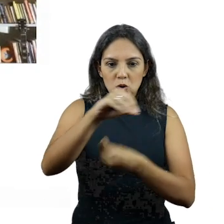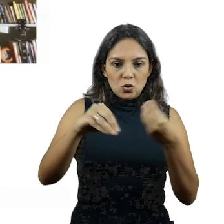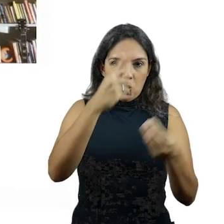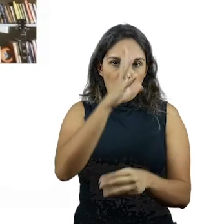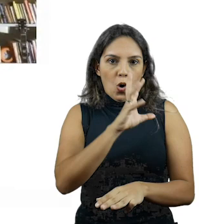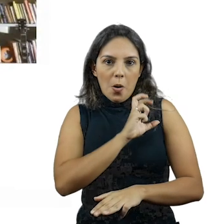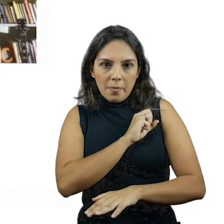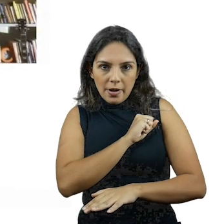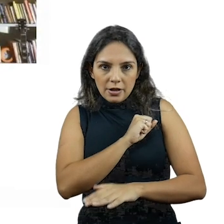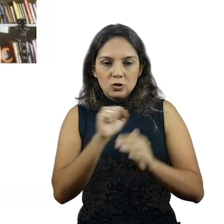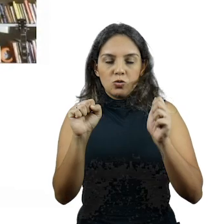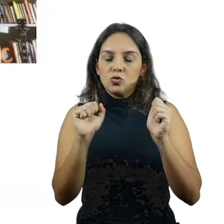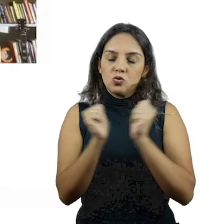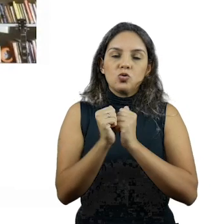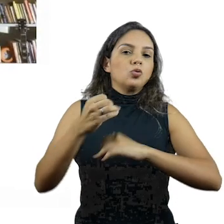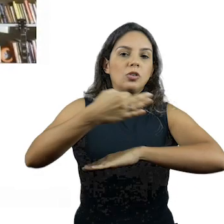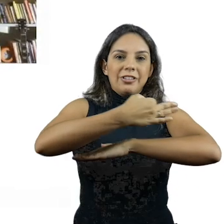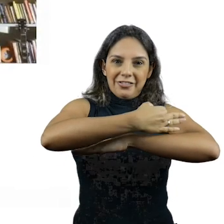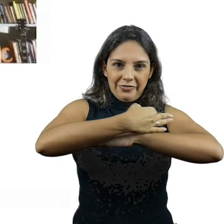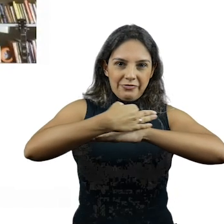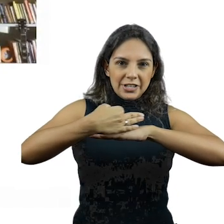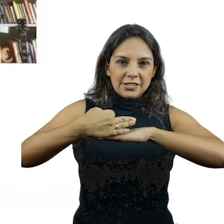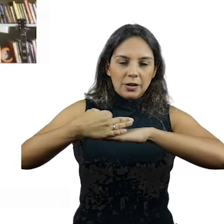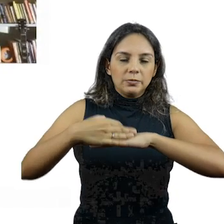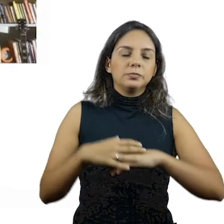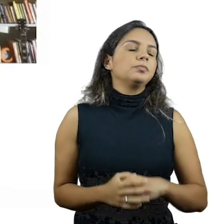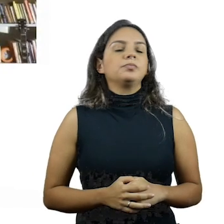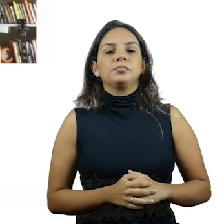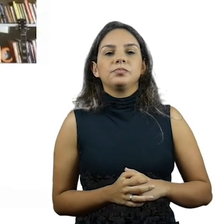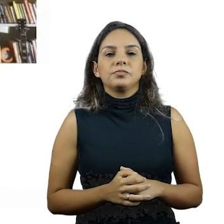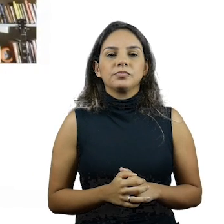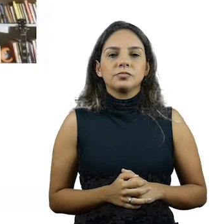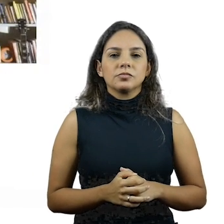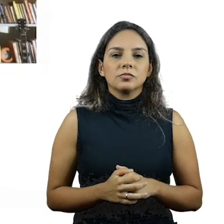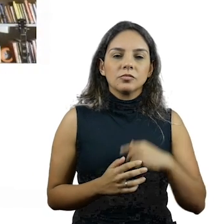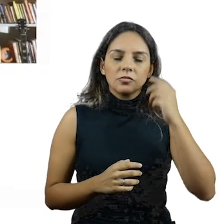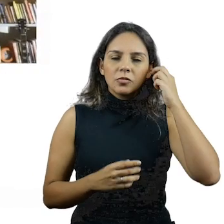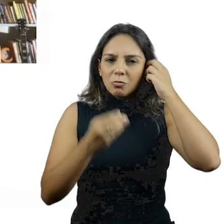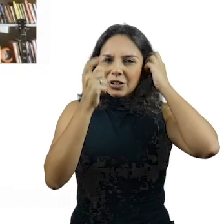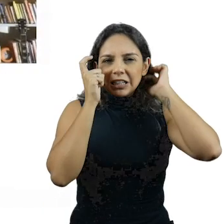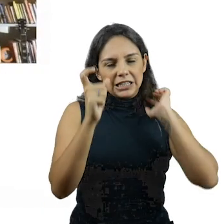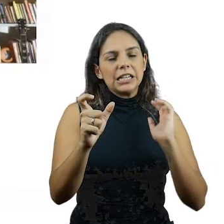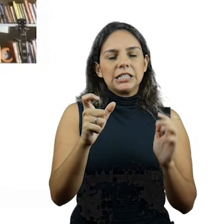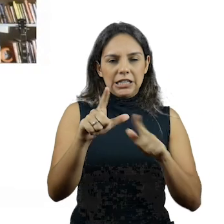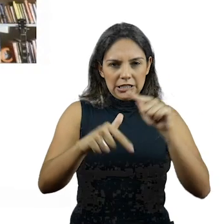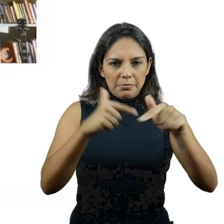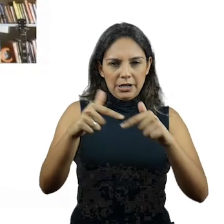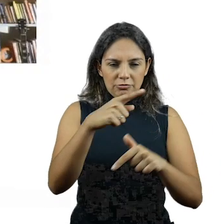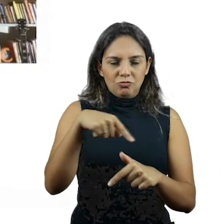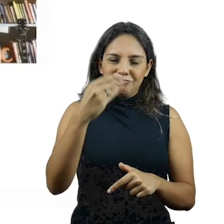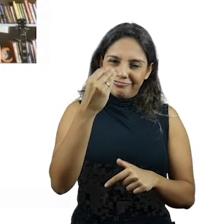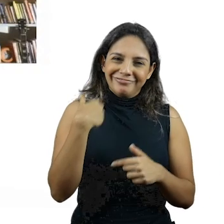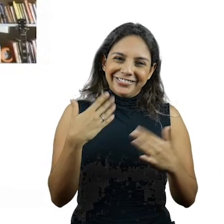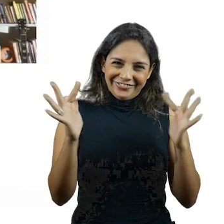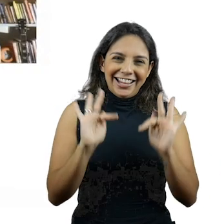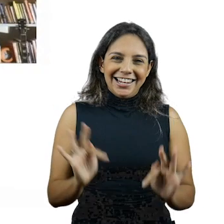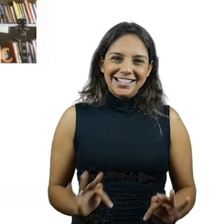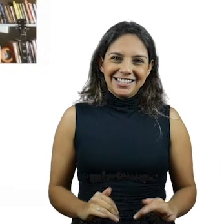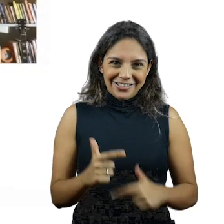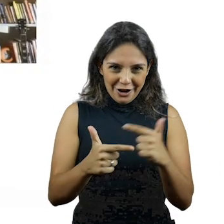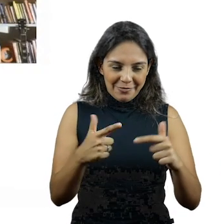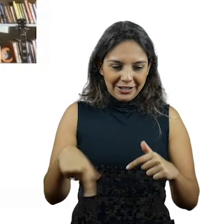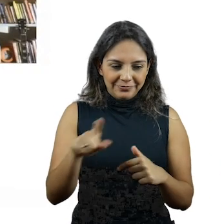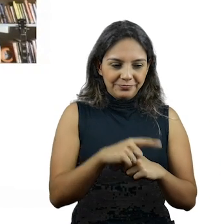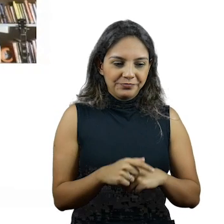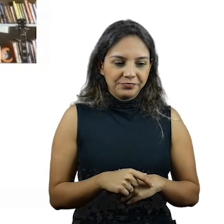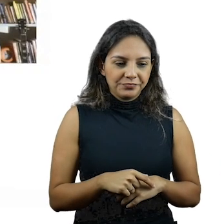como personagem central. Então, foi uma forma muito interessante assim, de trabalhar, eu fiquei bastante animado. Maravilha,